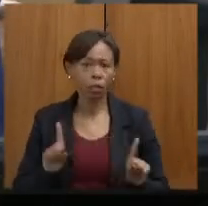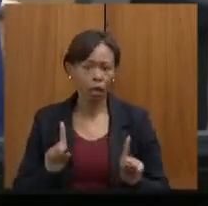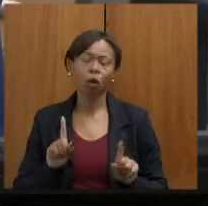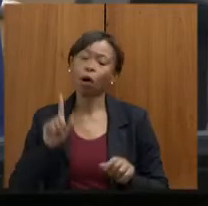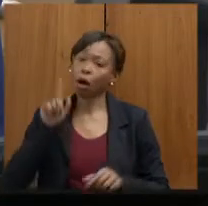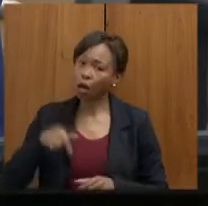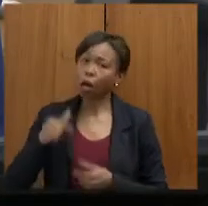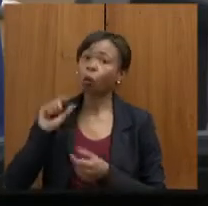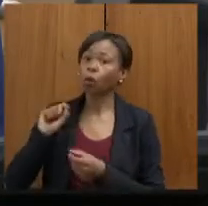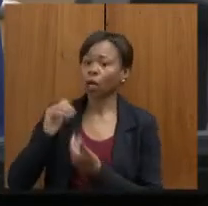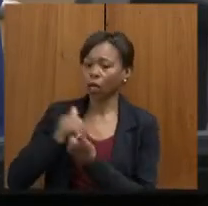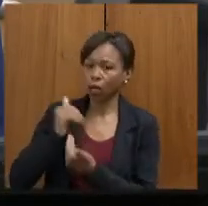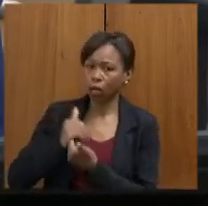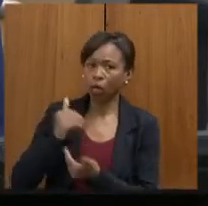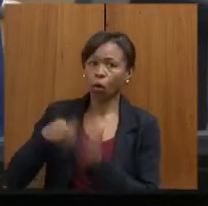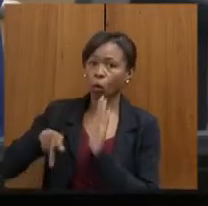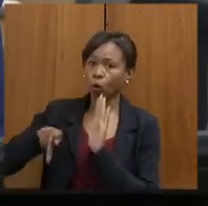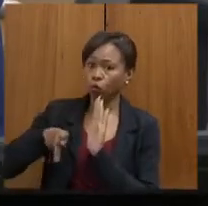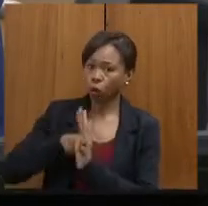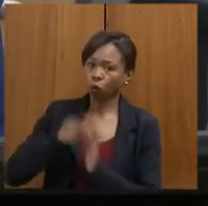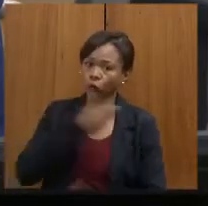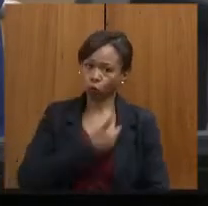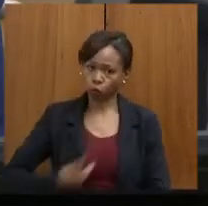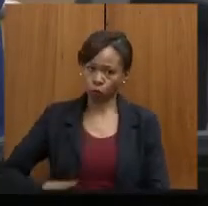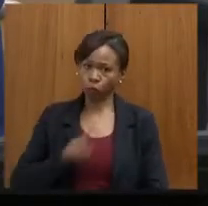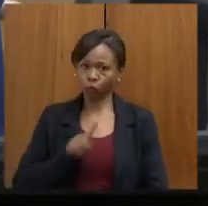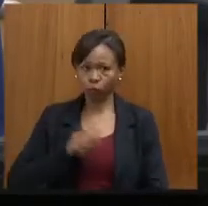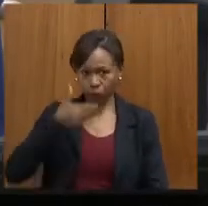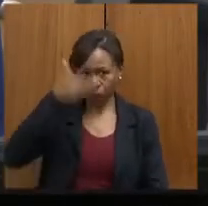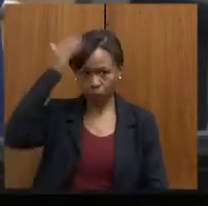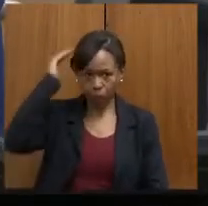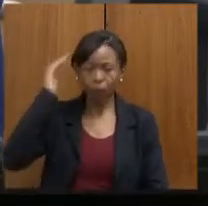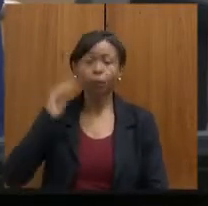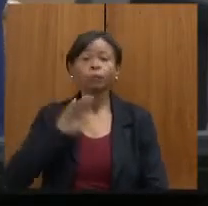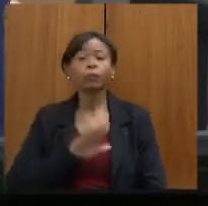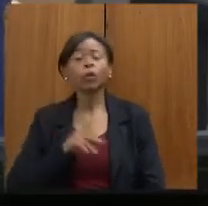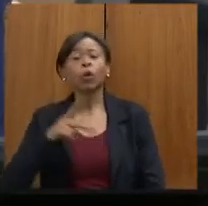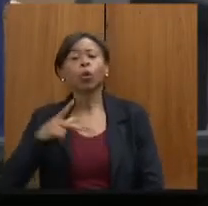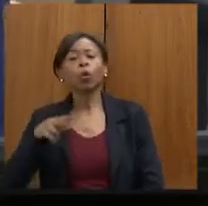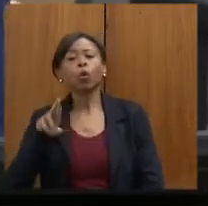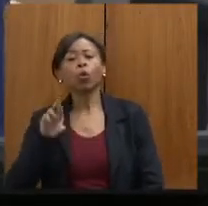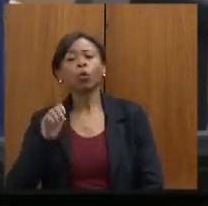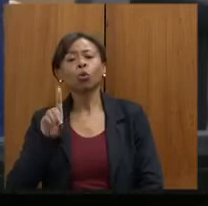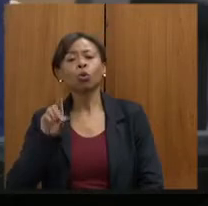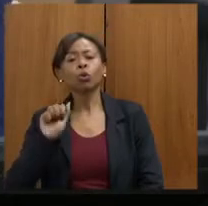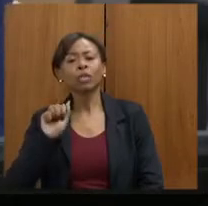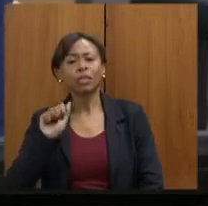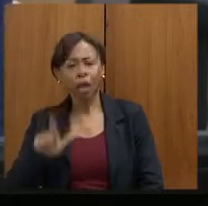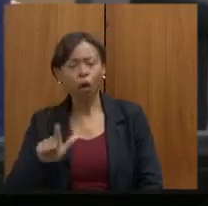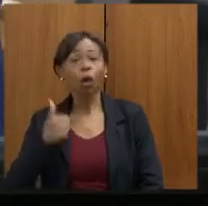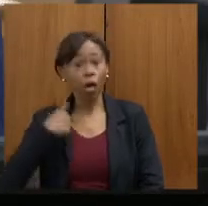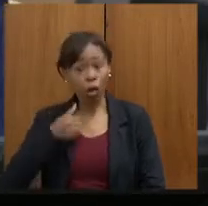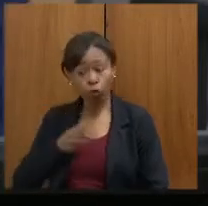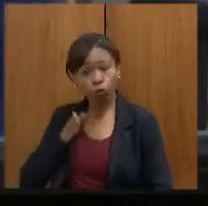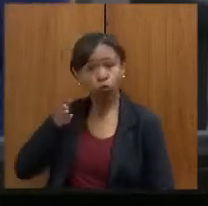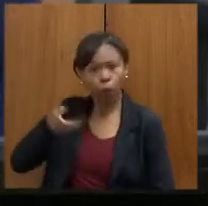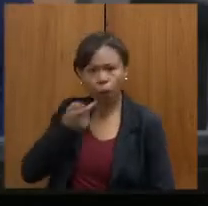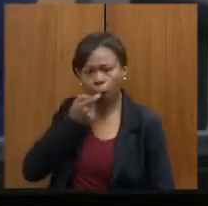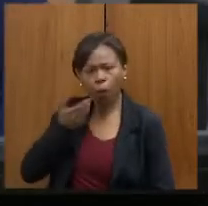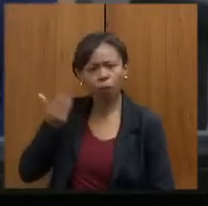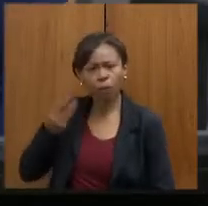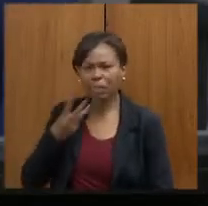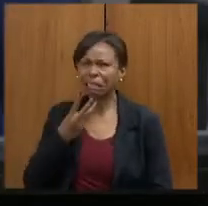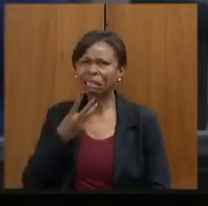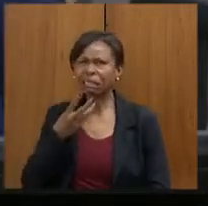relacionamento que o nosso com nós temos passado quanto ao pro dão eu tive lá também recentemente não tem nem